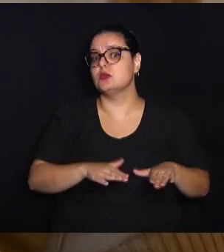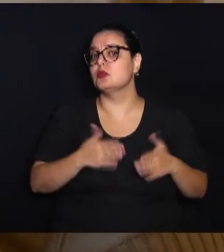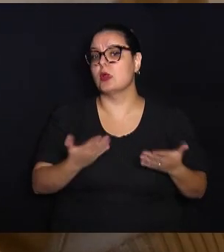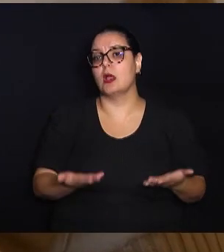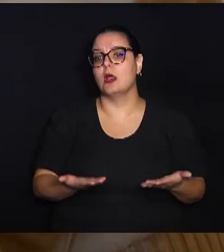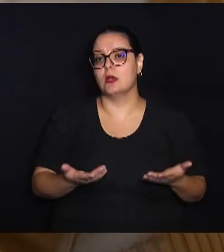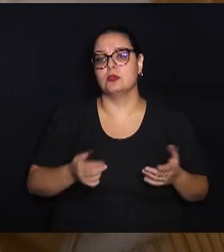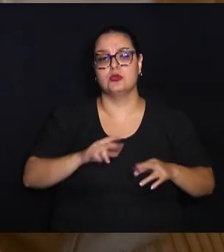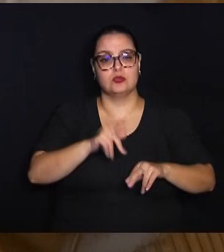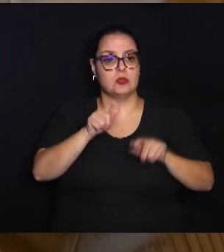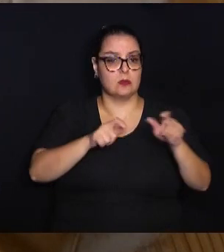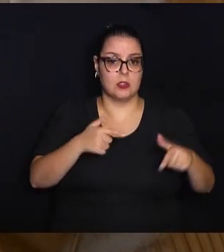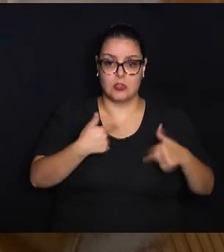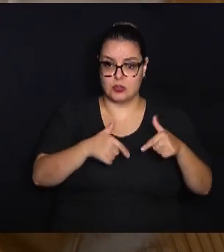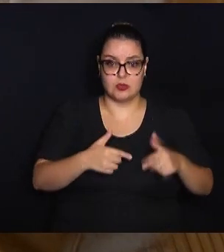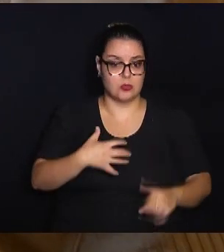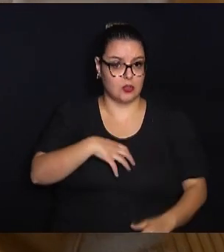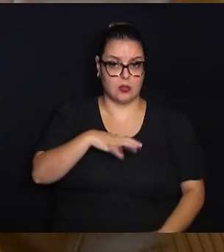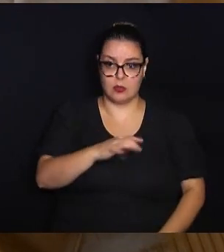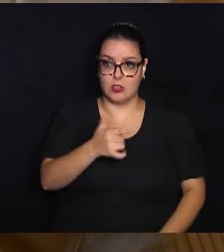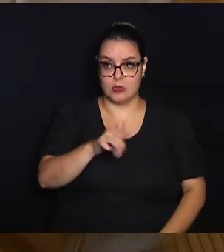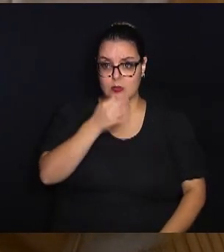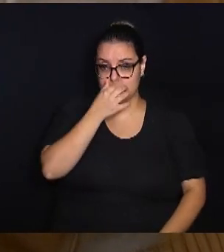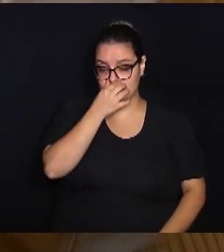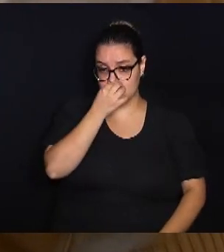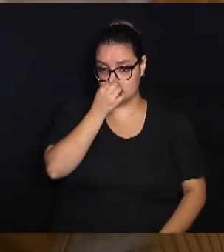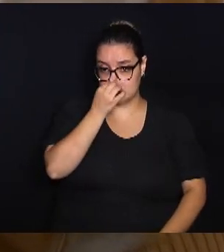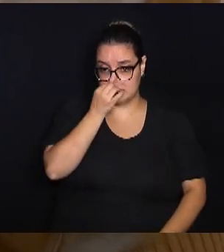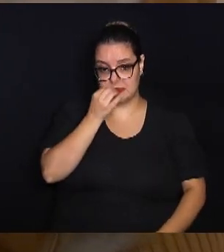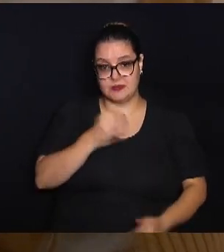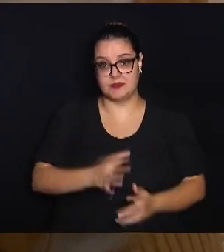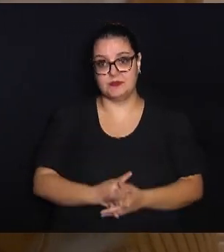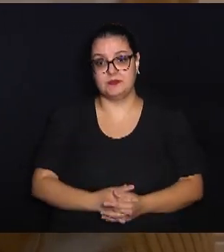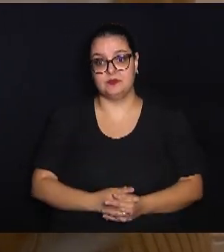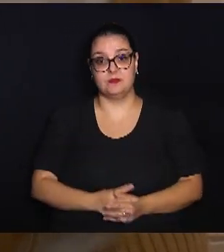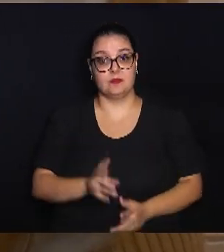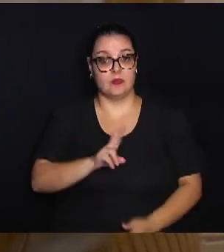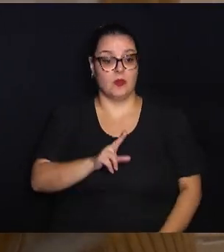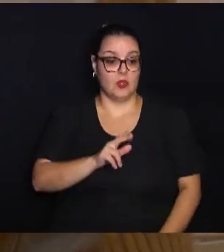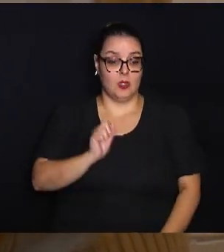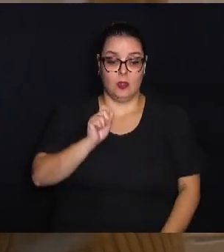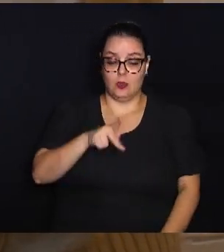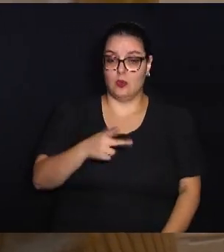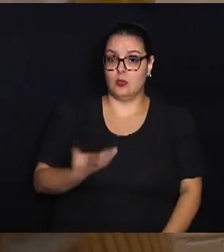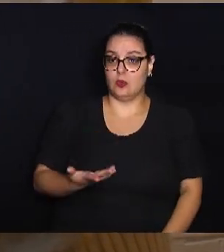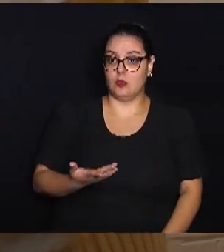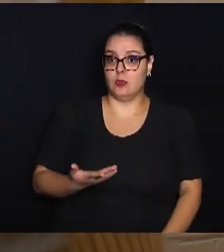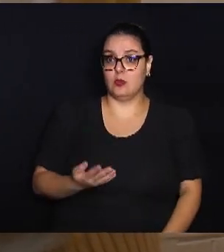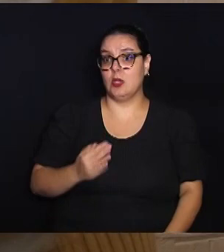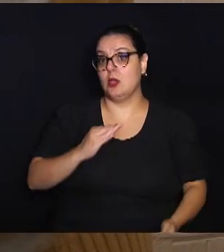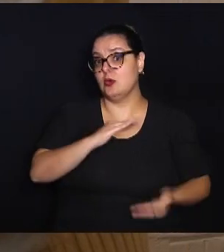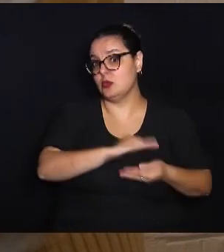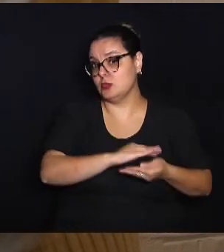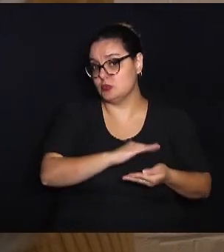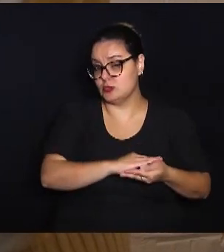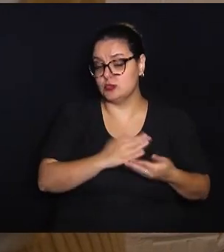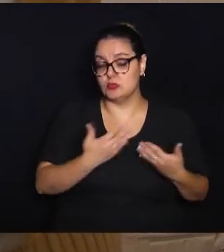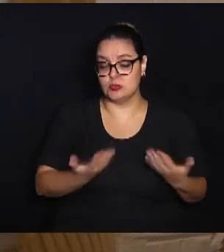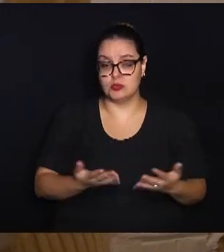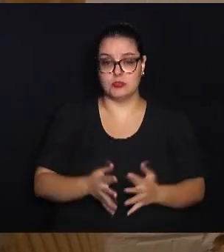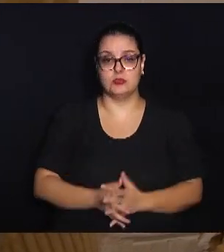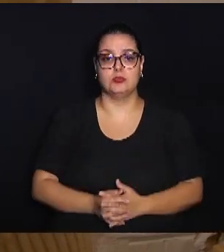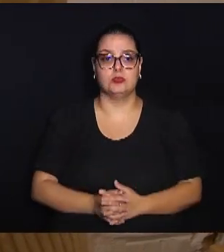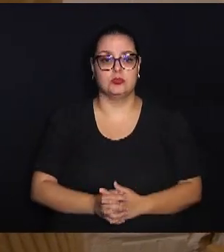permanência de muitas pessoas no trabalho, justamente utilizando a aposentadoria para se formar um fundo